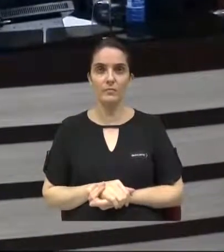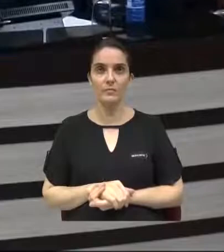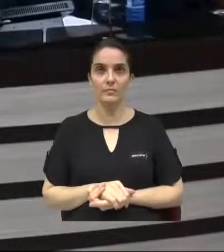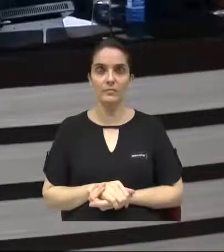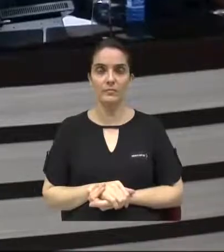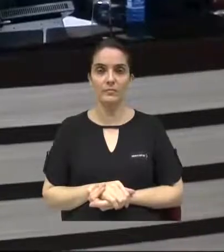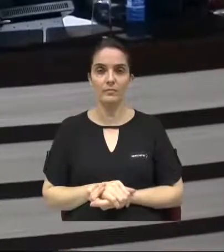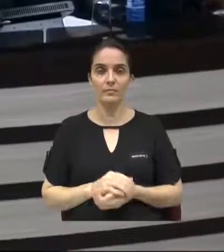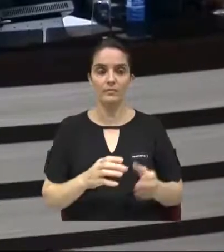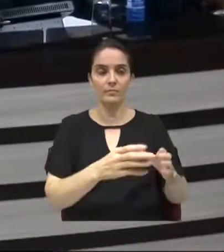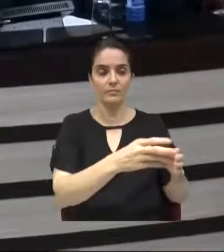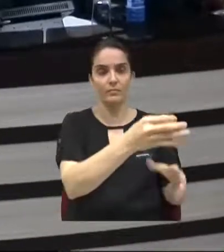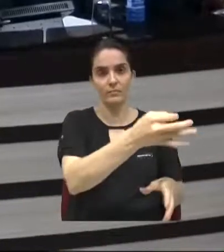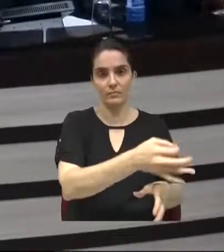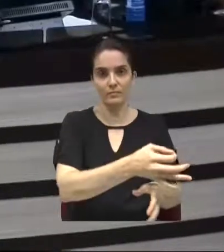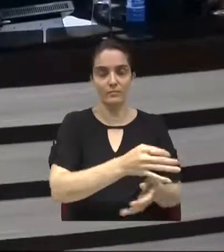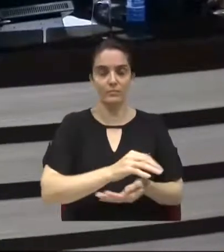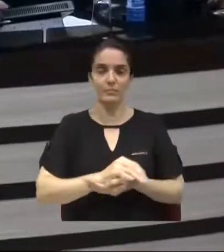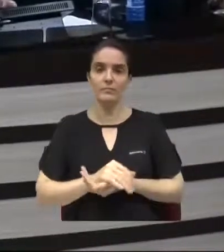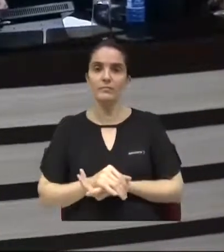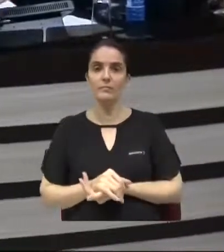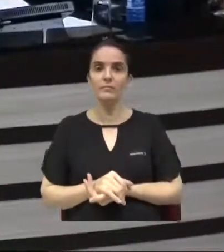As comissões.